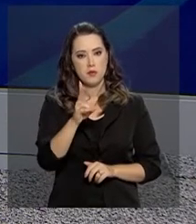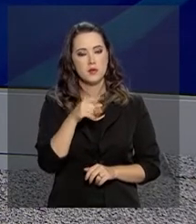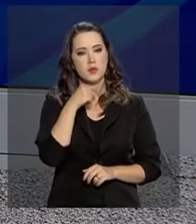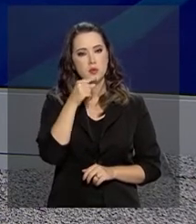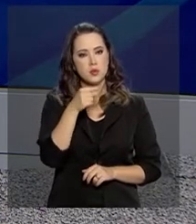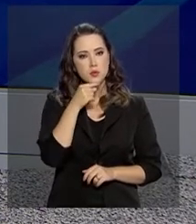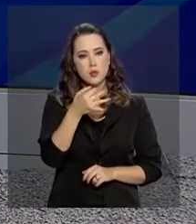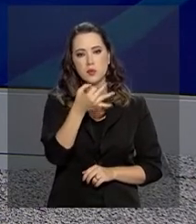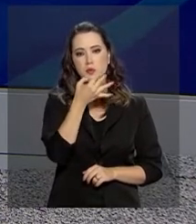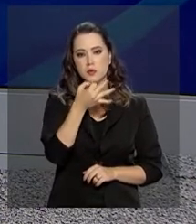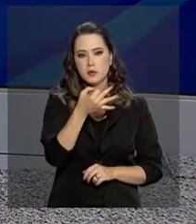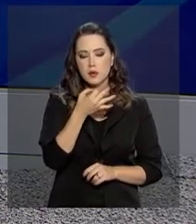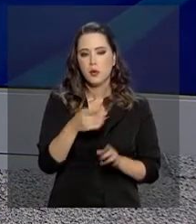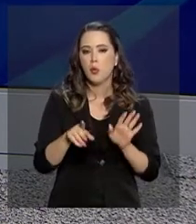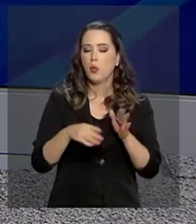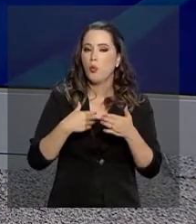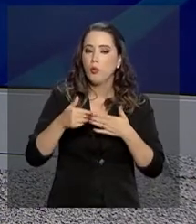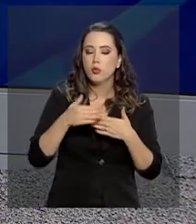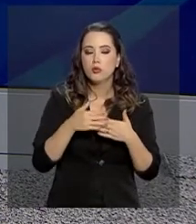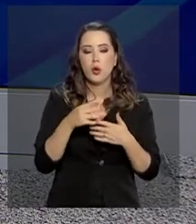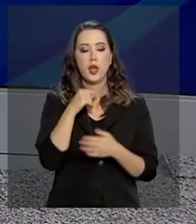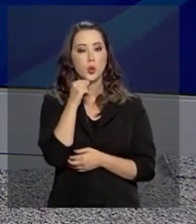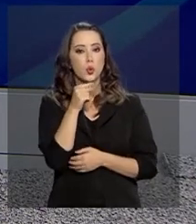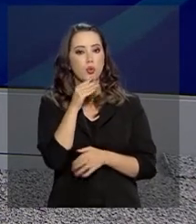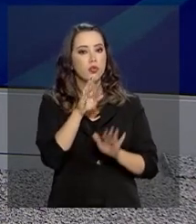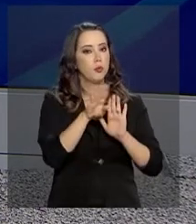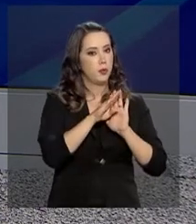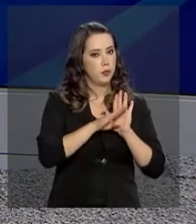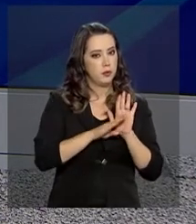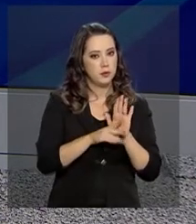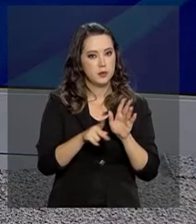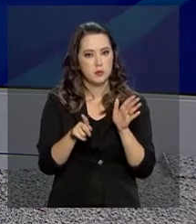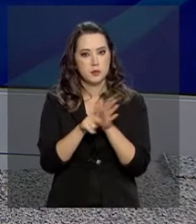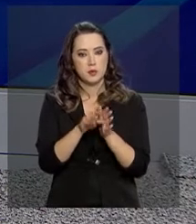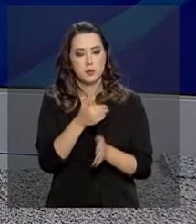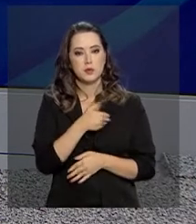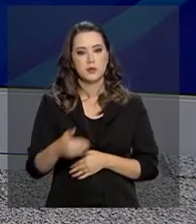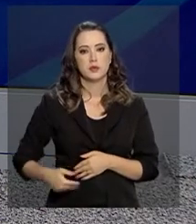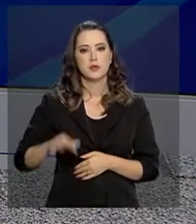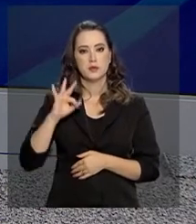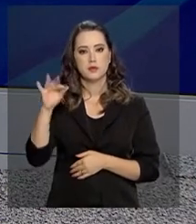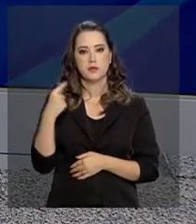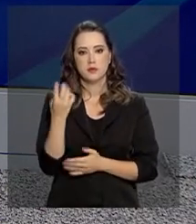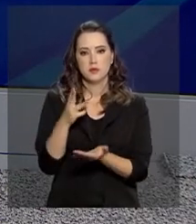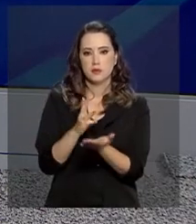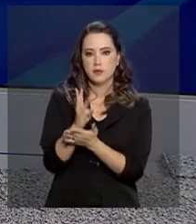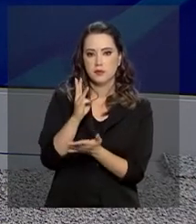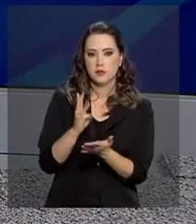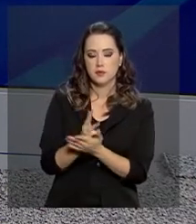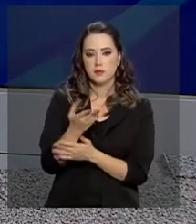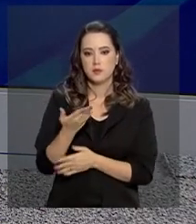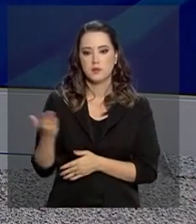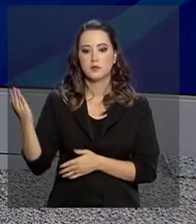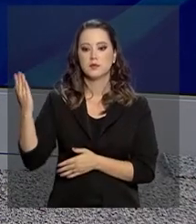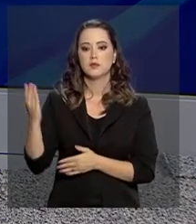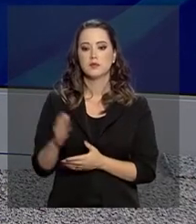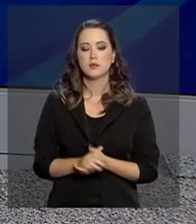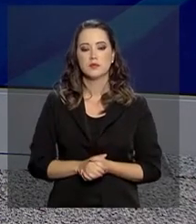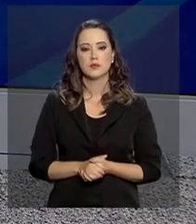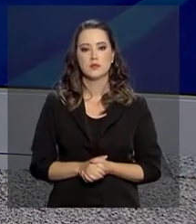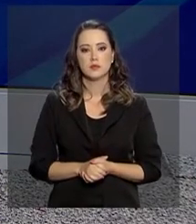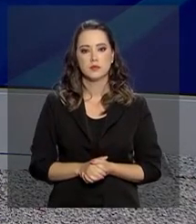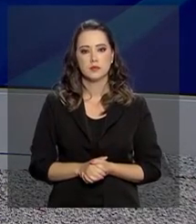mandar suas sugestões de reportagens e dúvidas sobre programas e ações do governo federal para o nosso a disappear anote aí